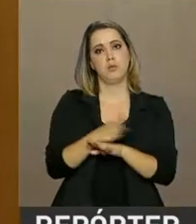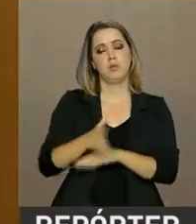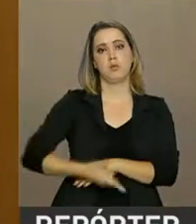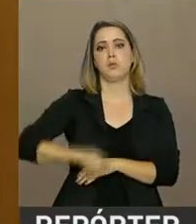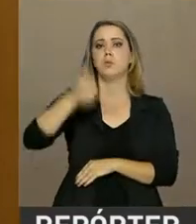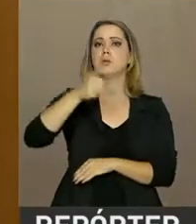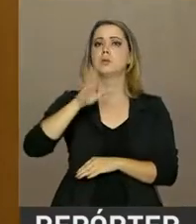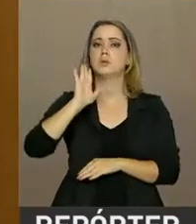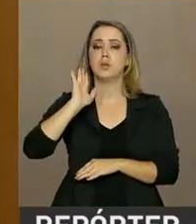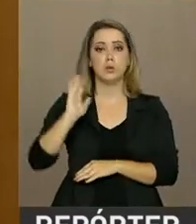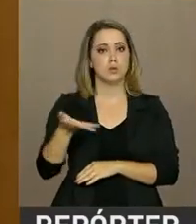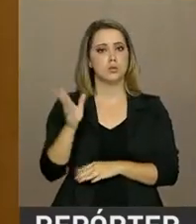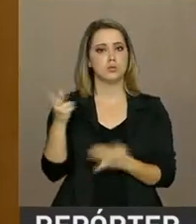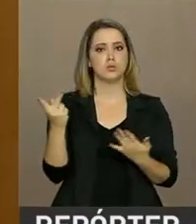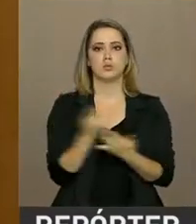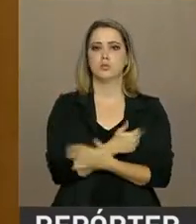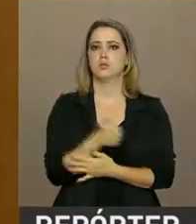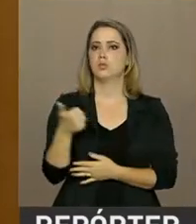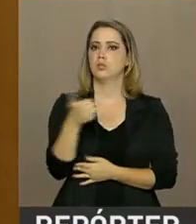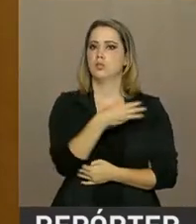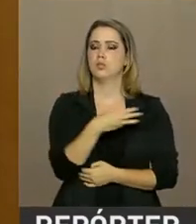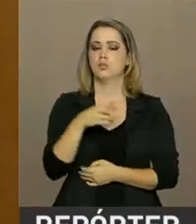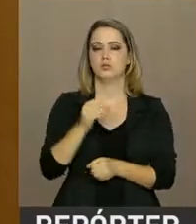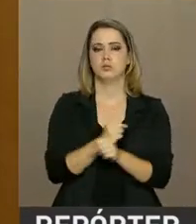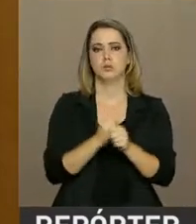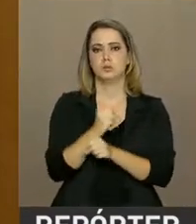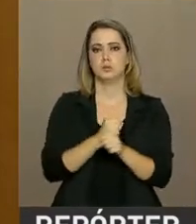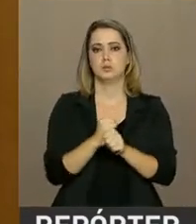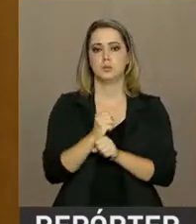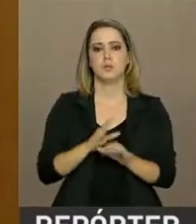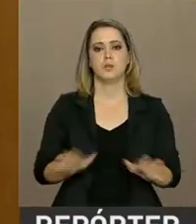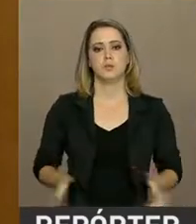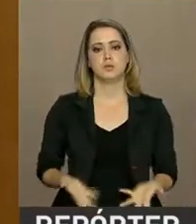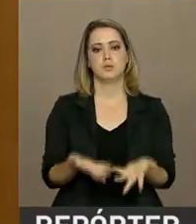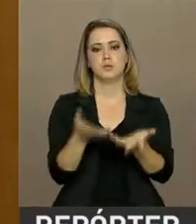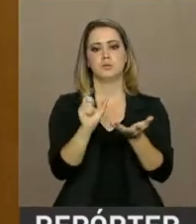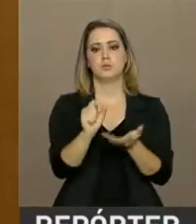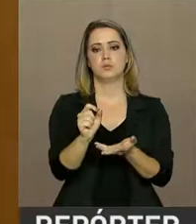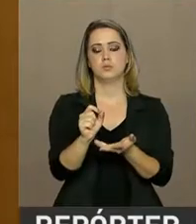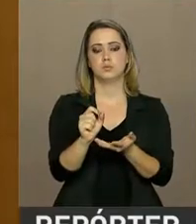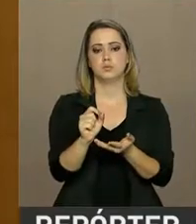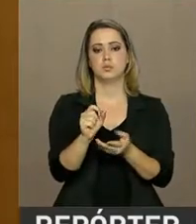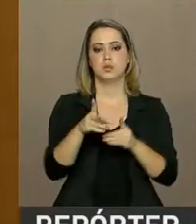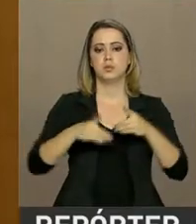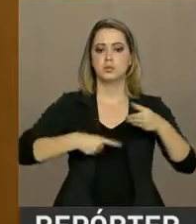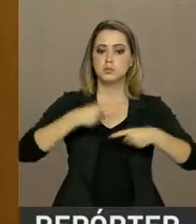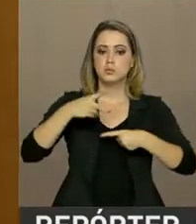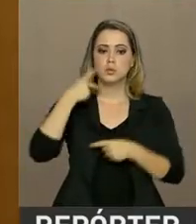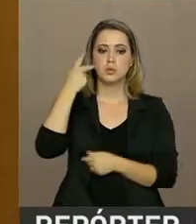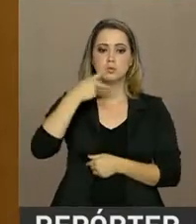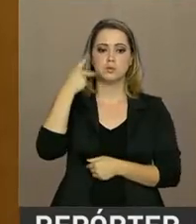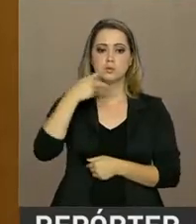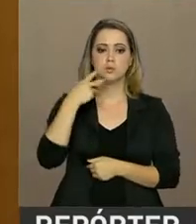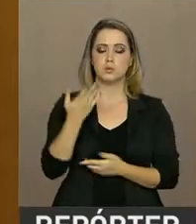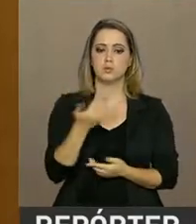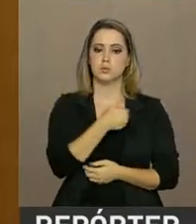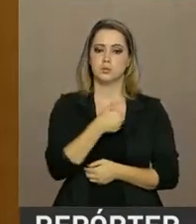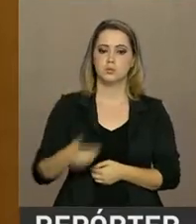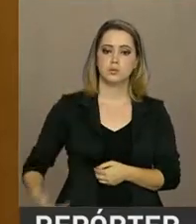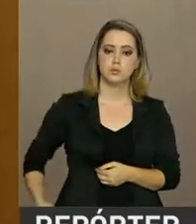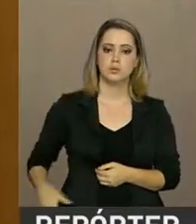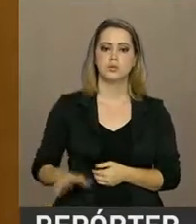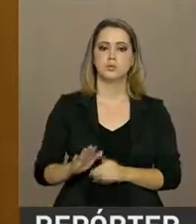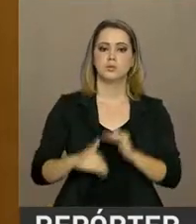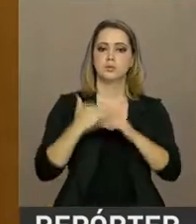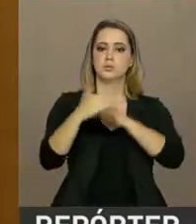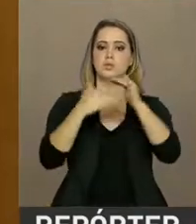complementar aquilo que já é feito há 13 anos. Fomentar que essa política, né, pública cresça,